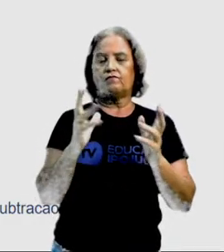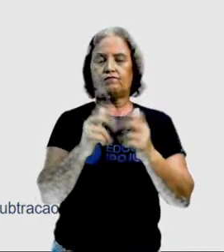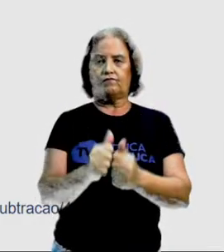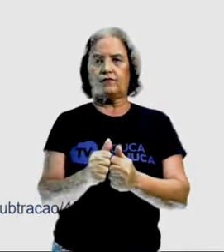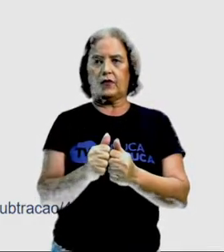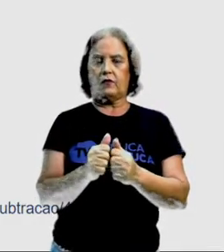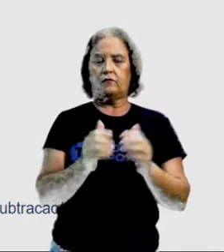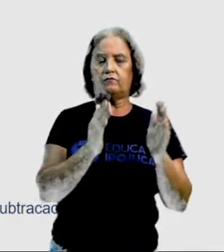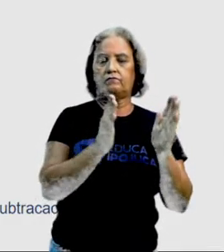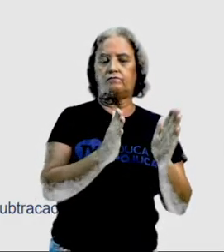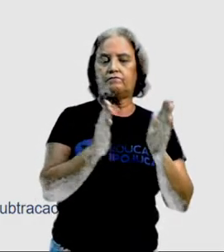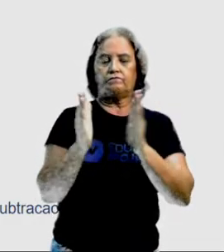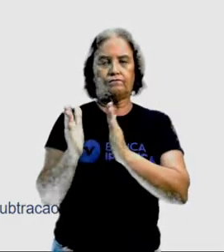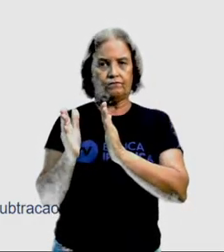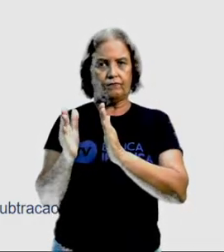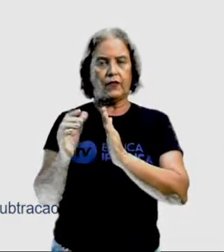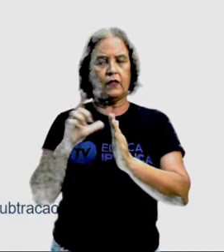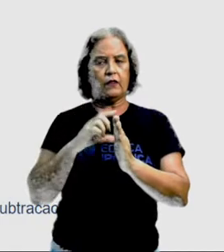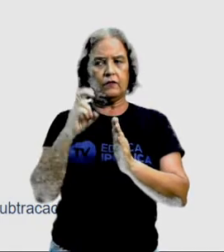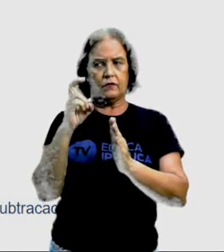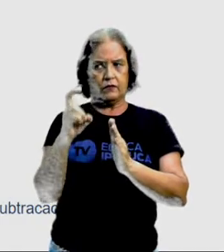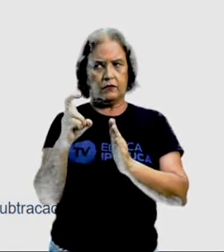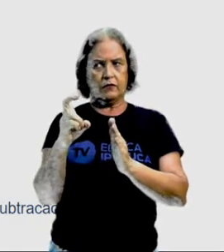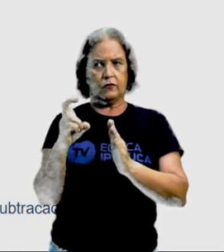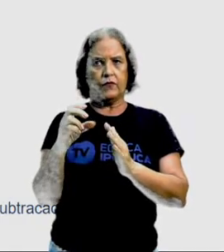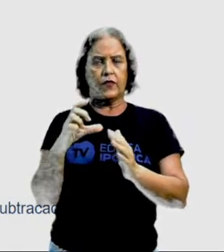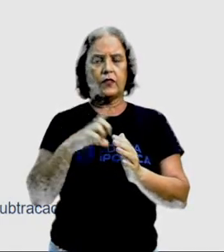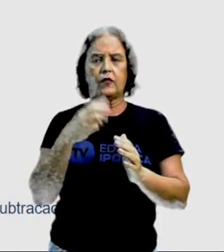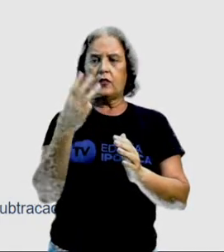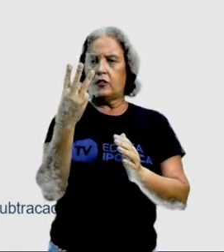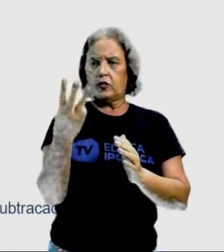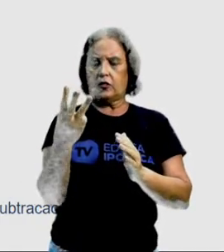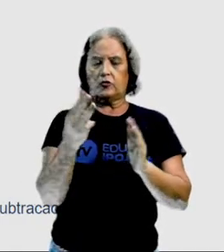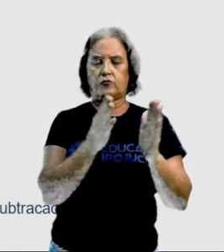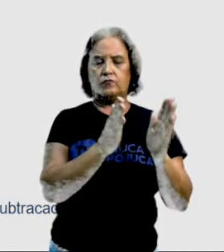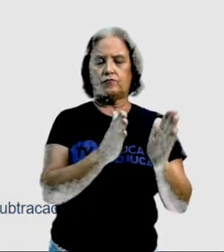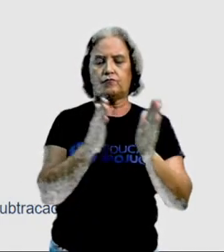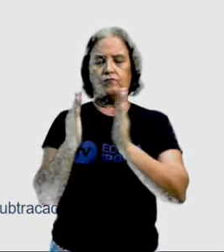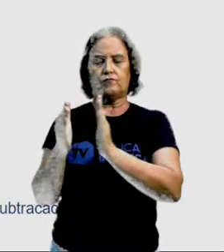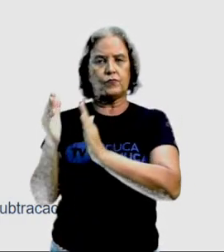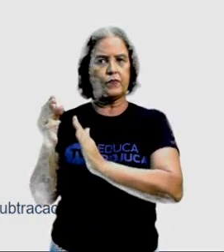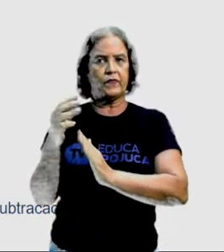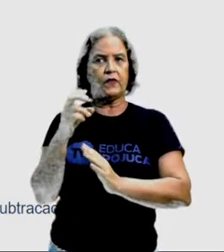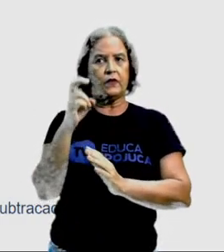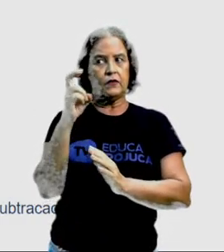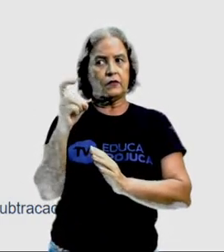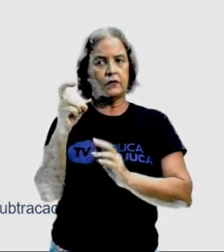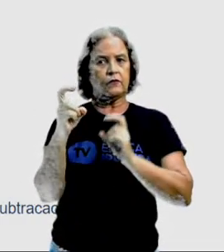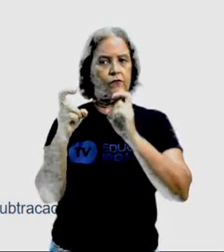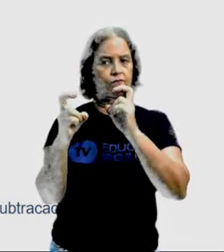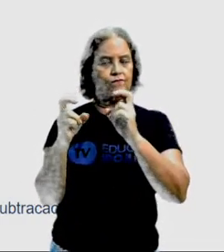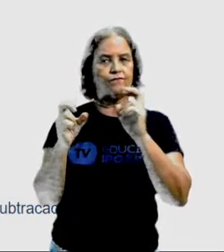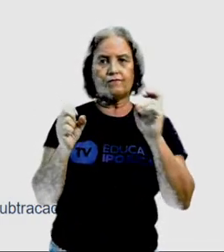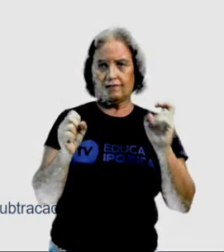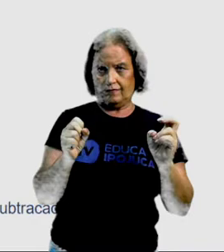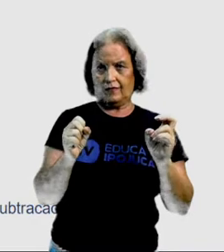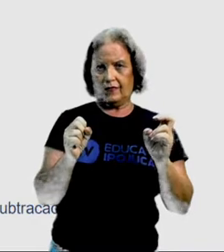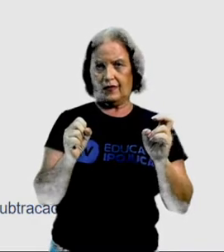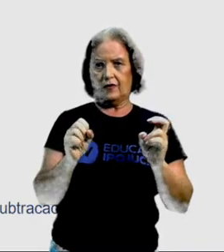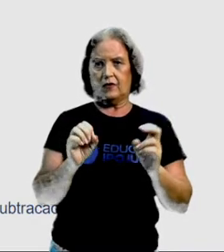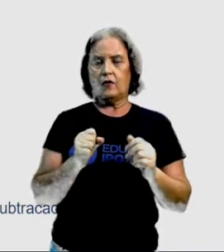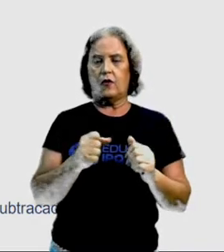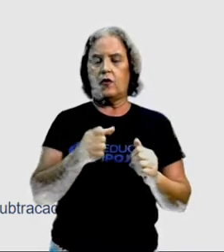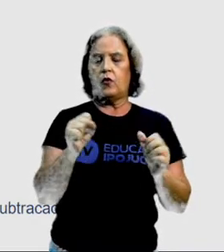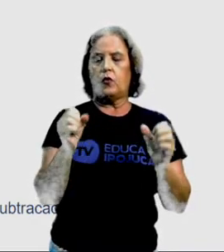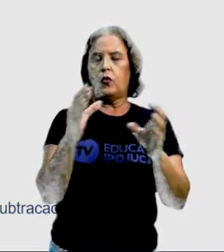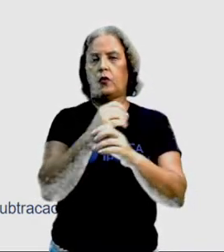um quantitativo de lápis, que são o quê? 5. Se eu tenho 3 caixinhas, cada uma contendo 5 lápis, ora, imediatamente eu tenho o quê?